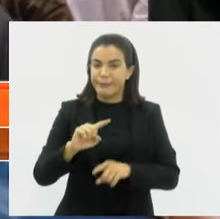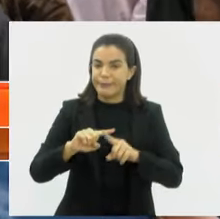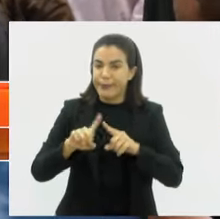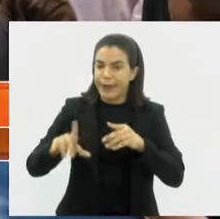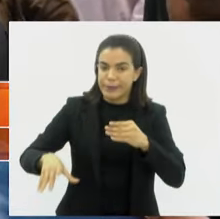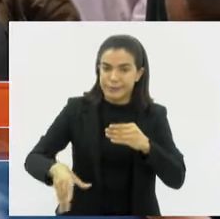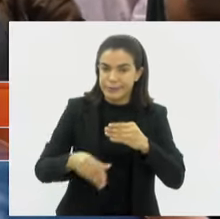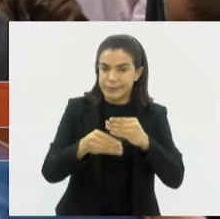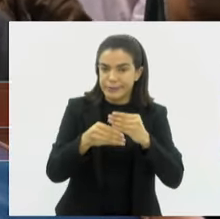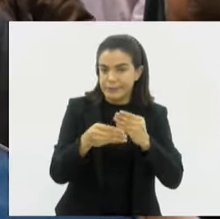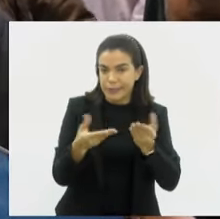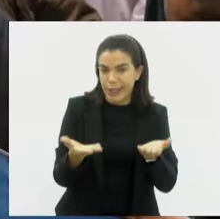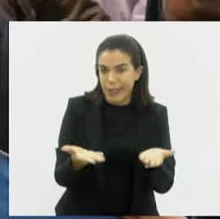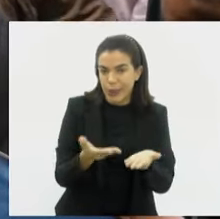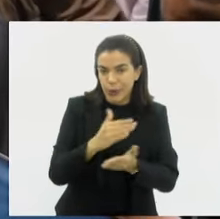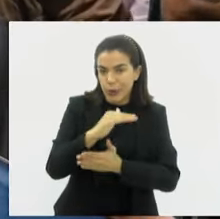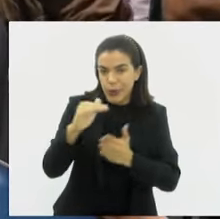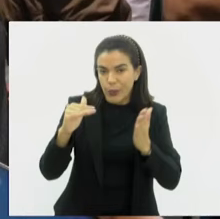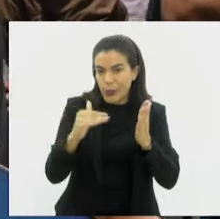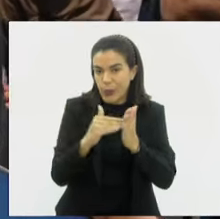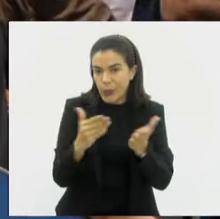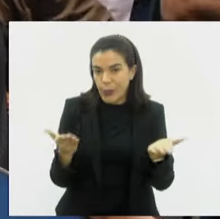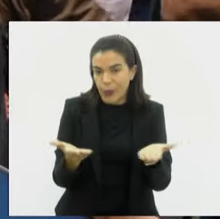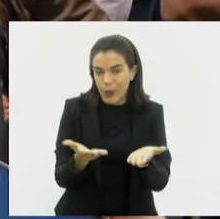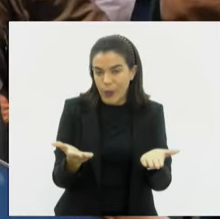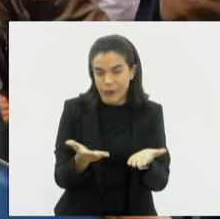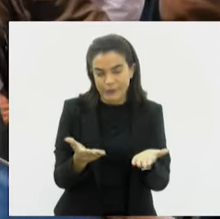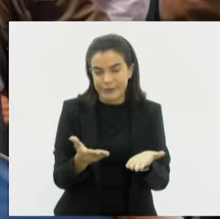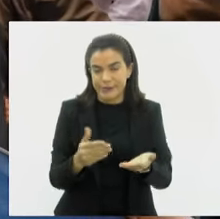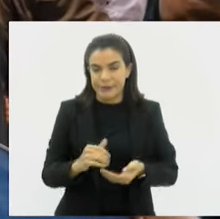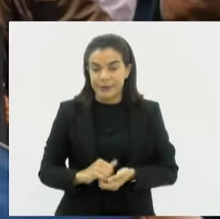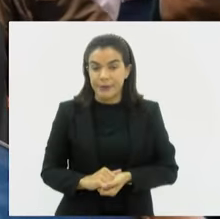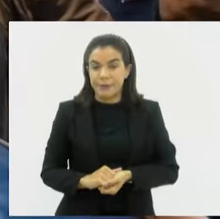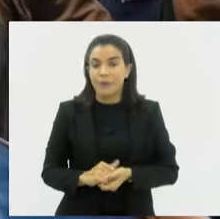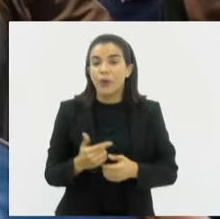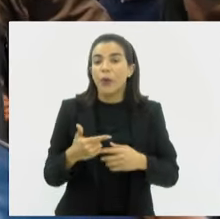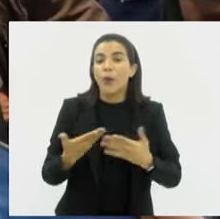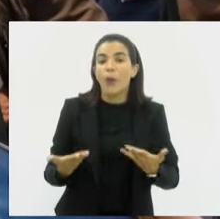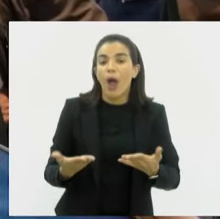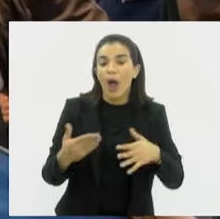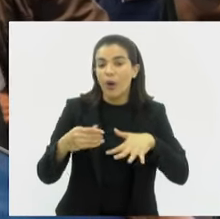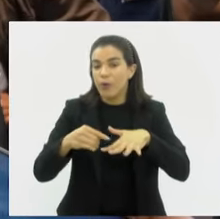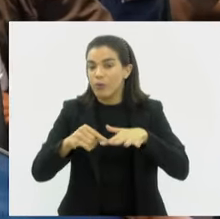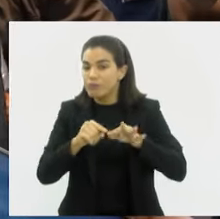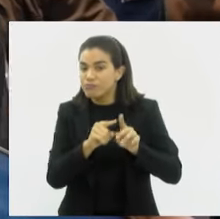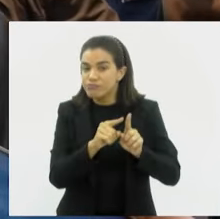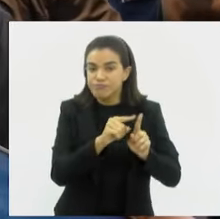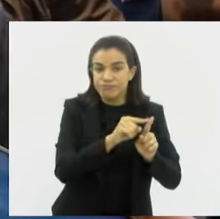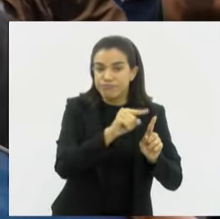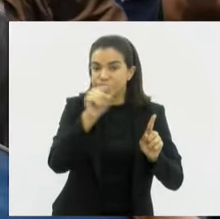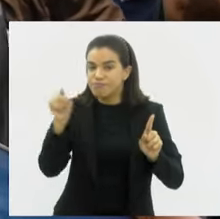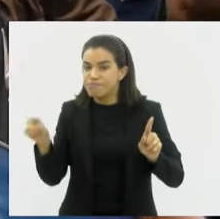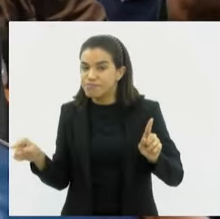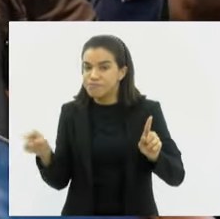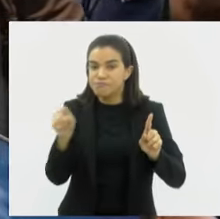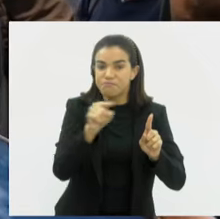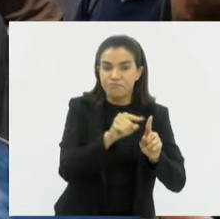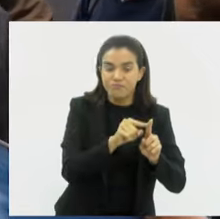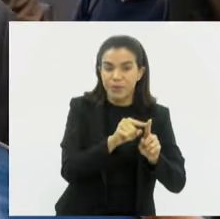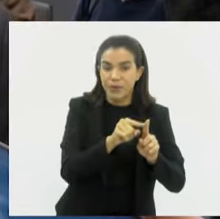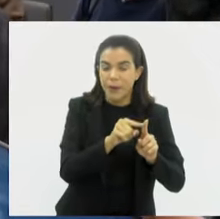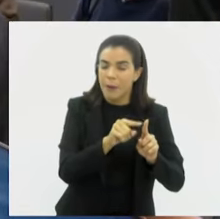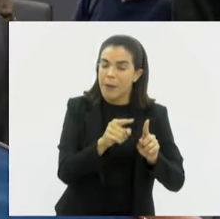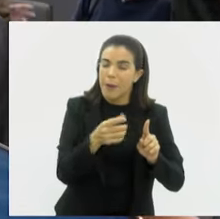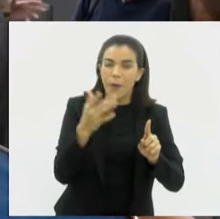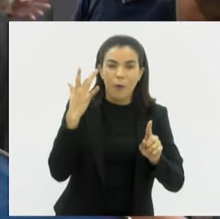a EF-118 toda da noite para o dia. Em que trecho? Eu acho que a luta boa seria chegar